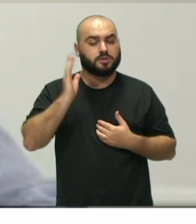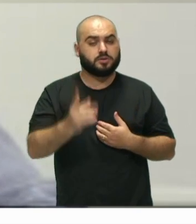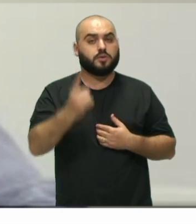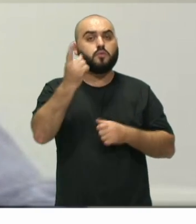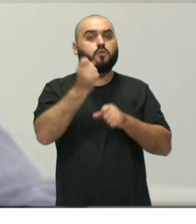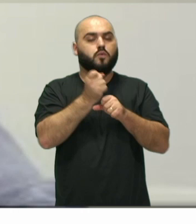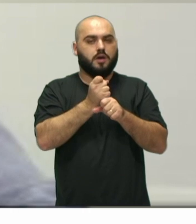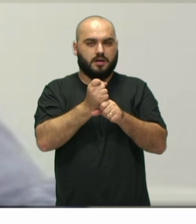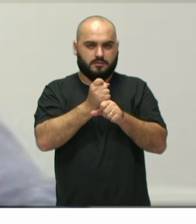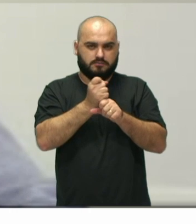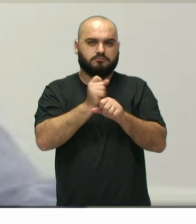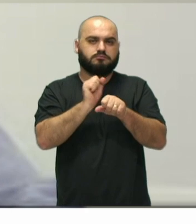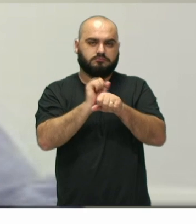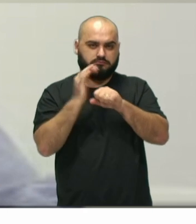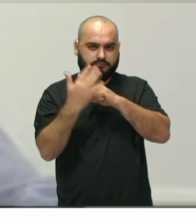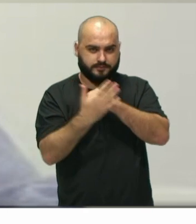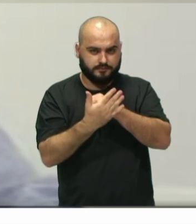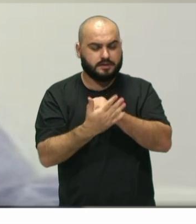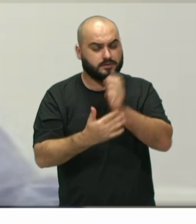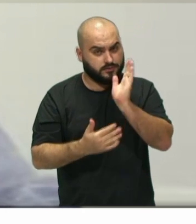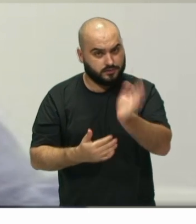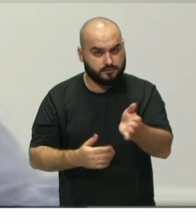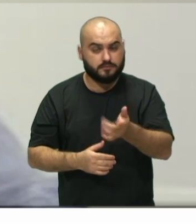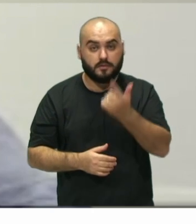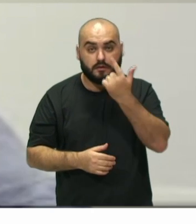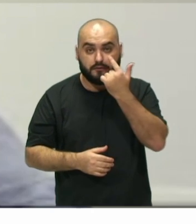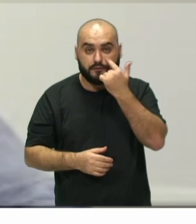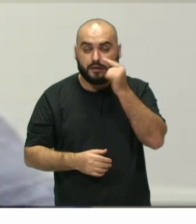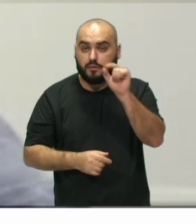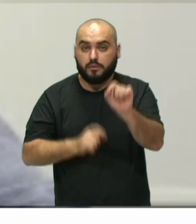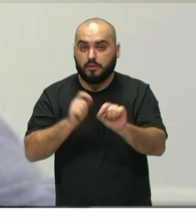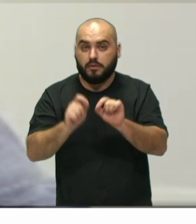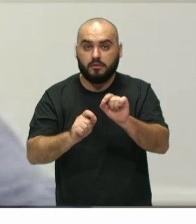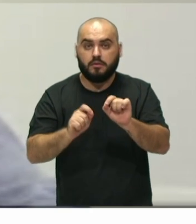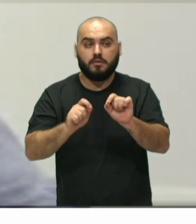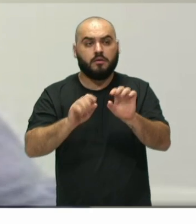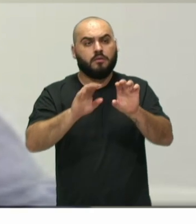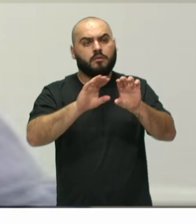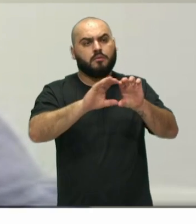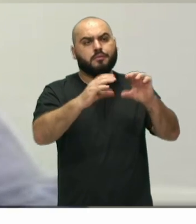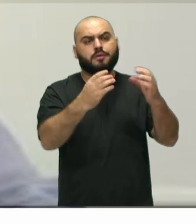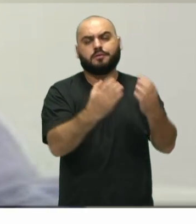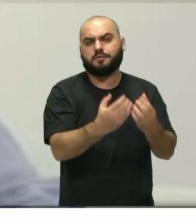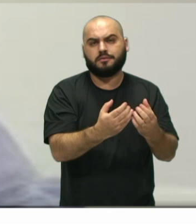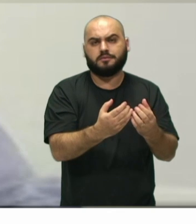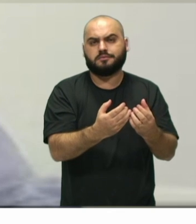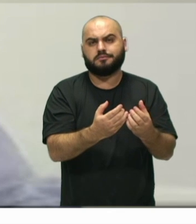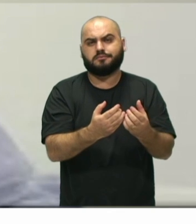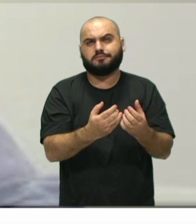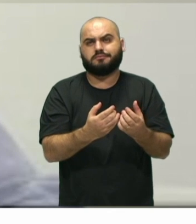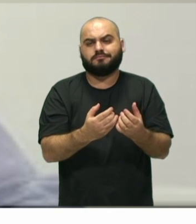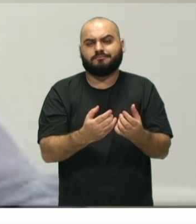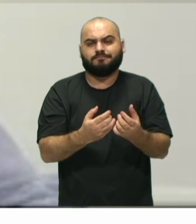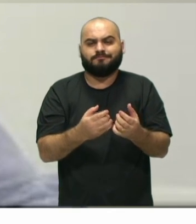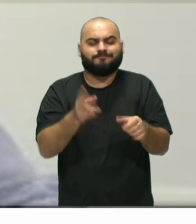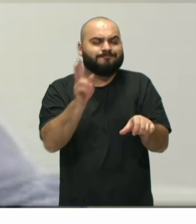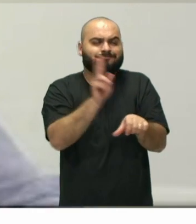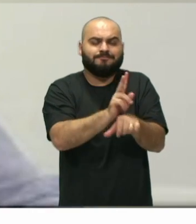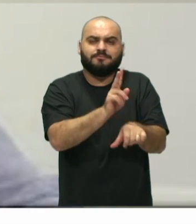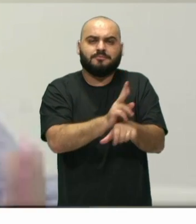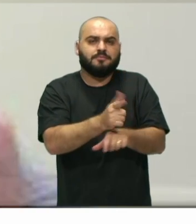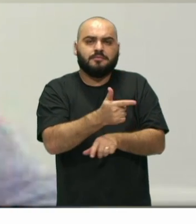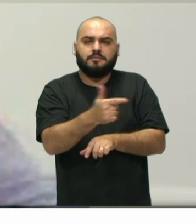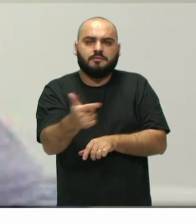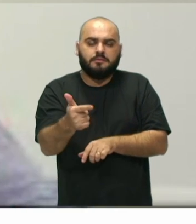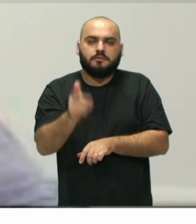pandemia, onde também a gente vê que a comunidade, muitas vezes, não tem tanto cuidado quanto a